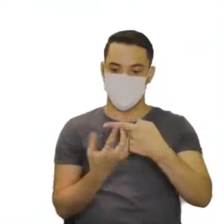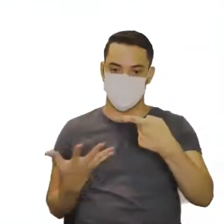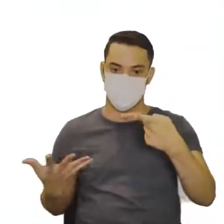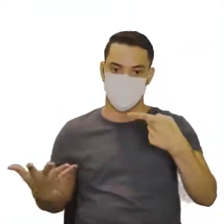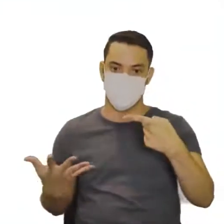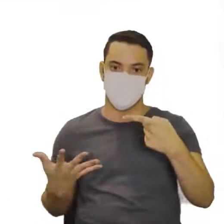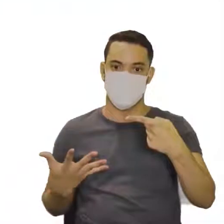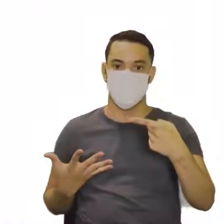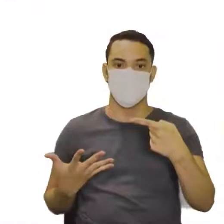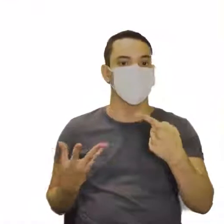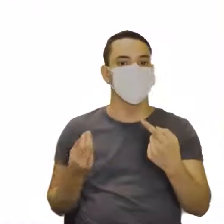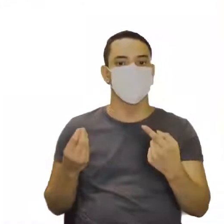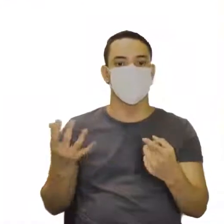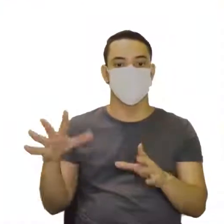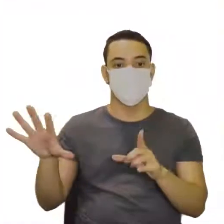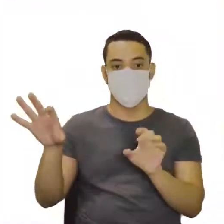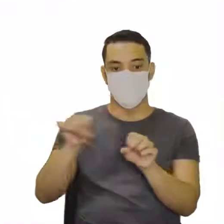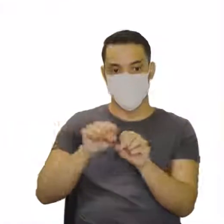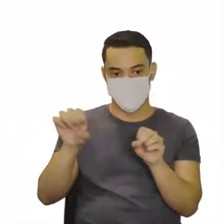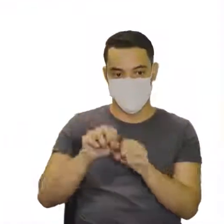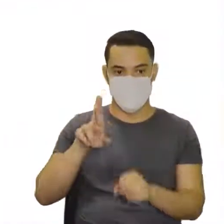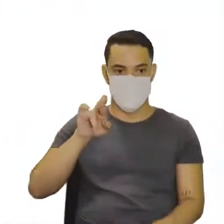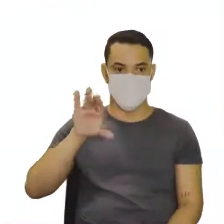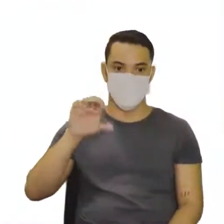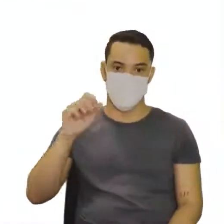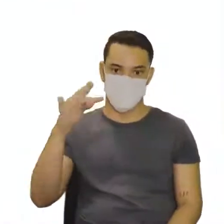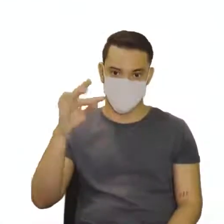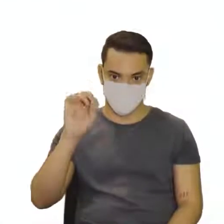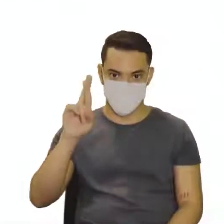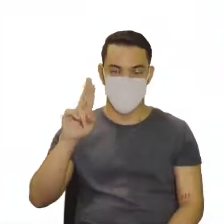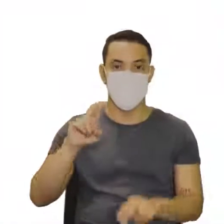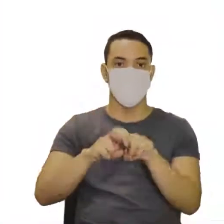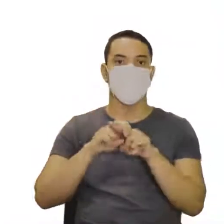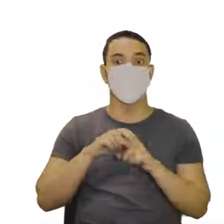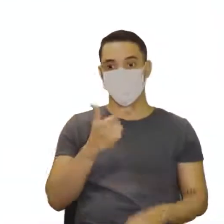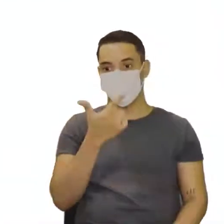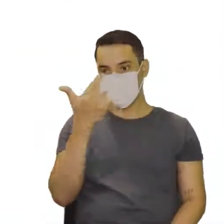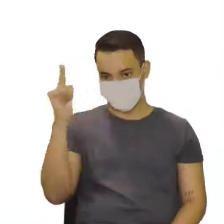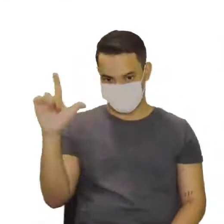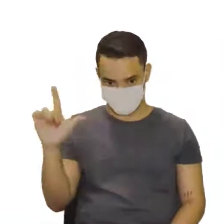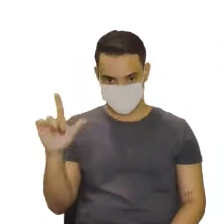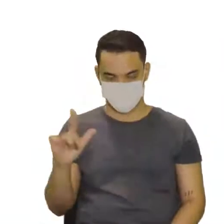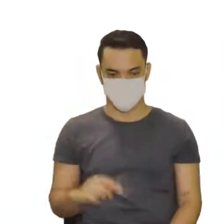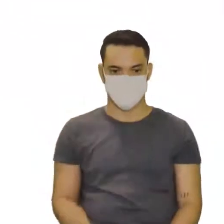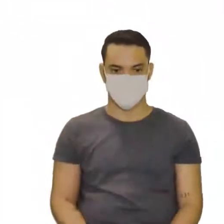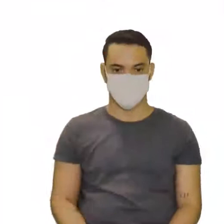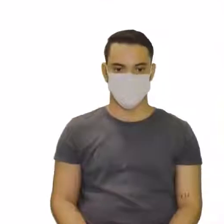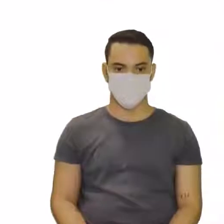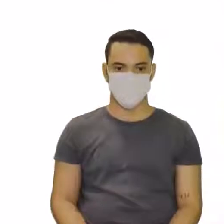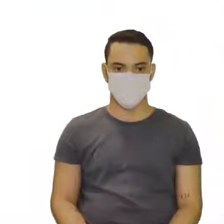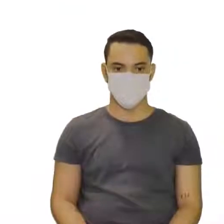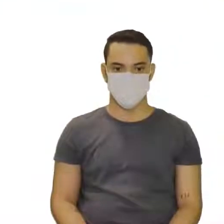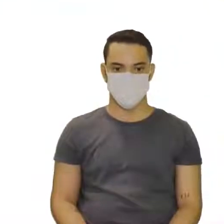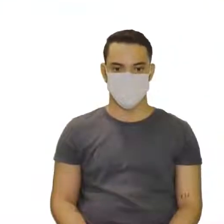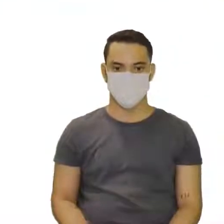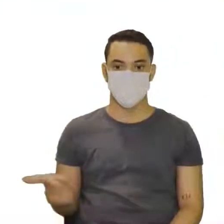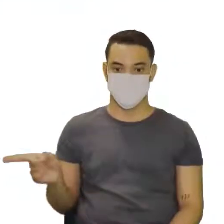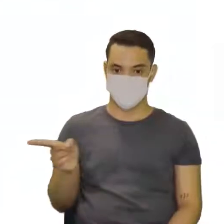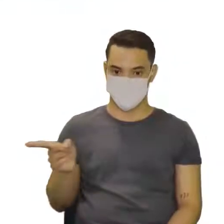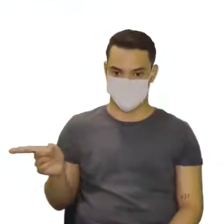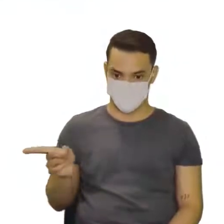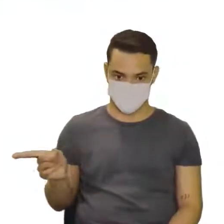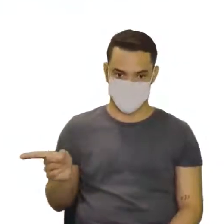consumida pelo receptor. Então aqui, ó, outro esquema, eu tenho aqui o gerador, ok? Tá aqui a corrente,